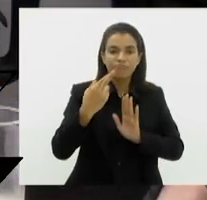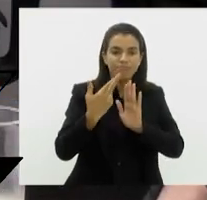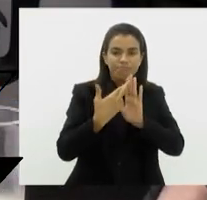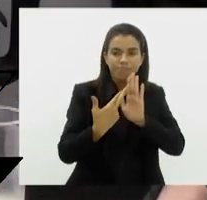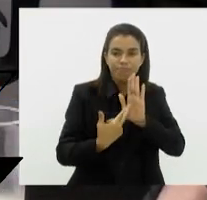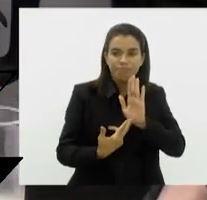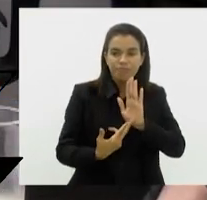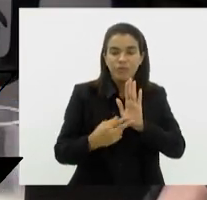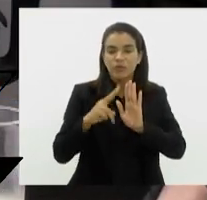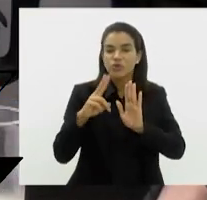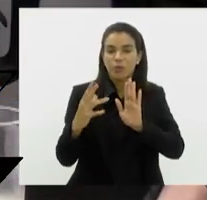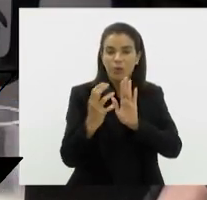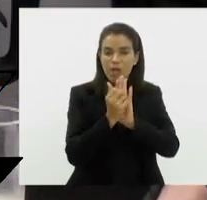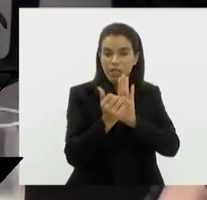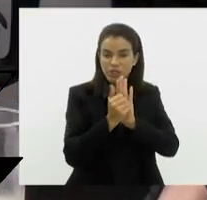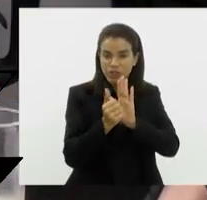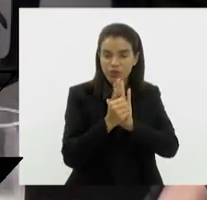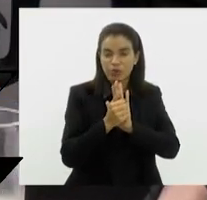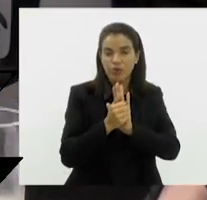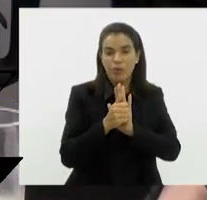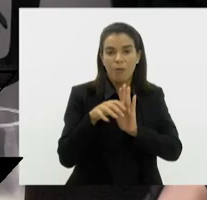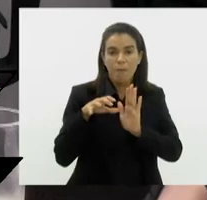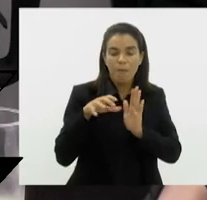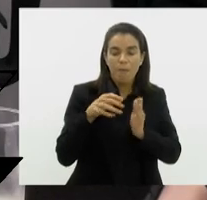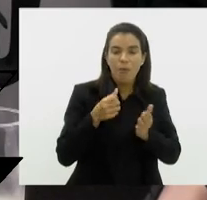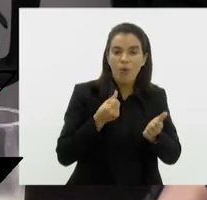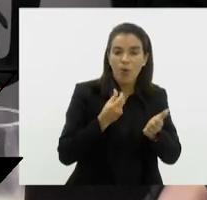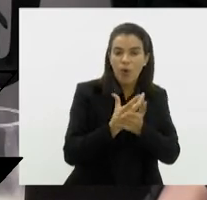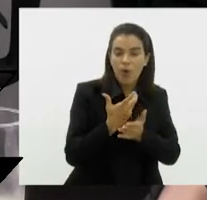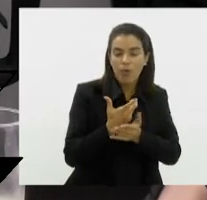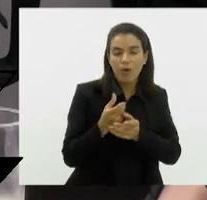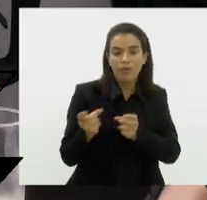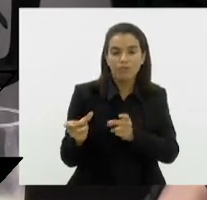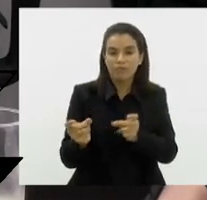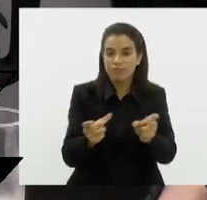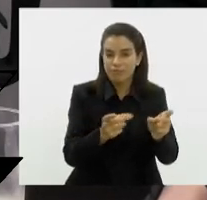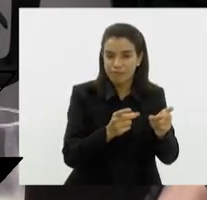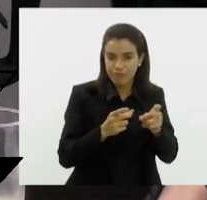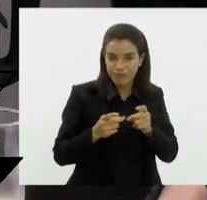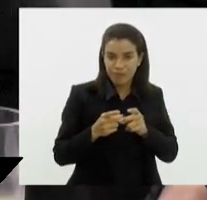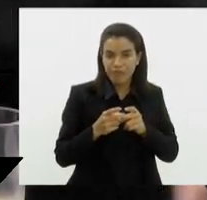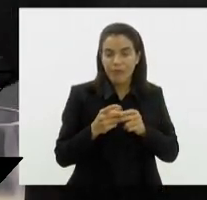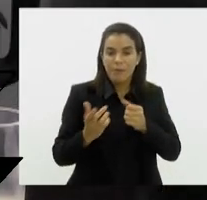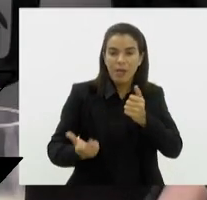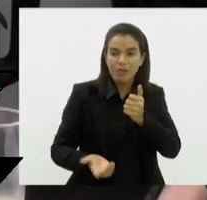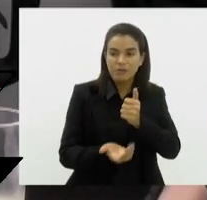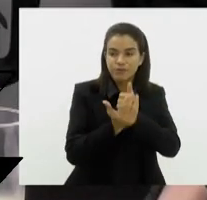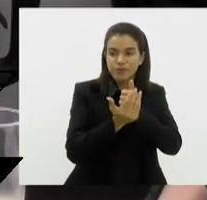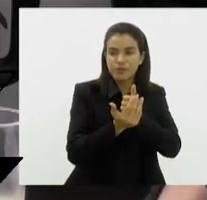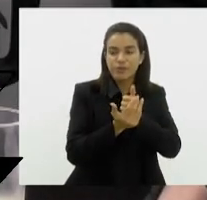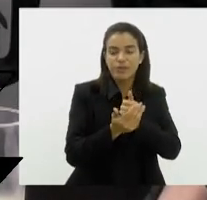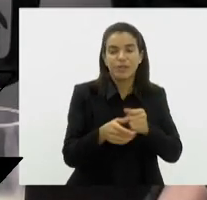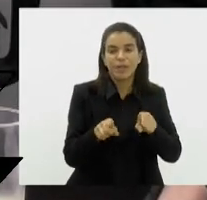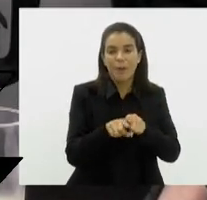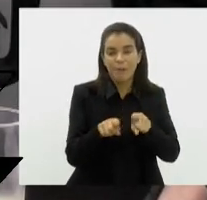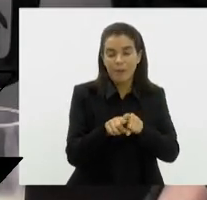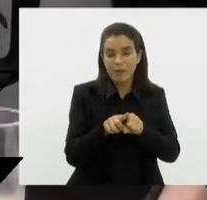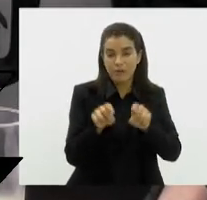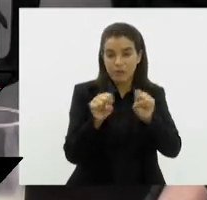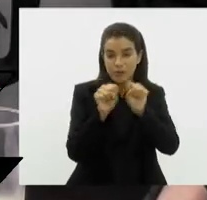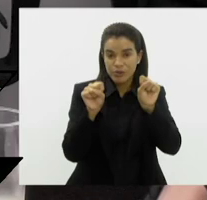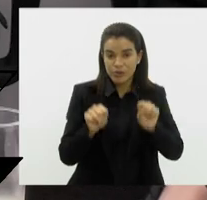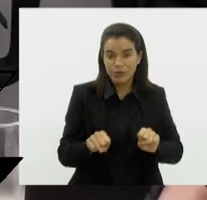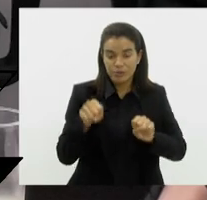registro, posse e comercialização de armas de fogo e munição e sobre o Sistema Nacional